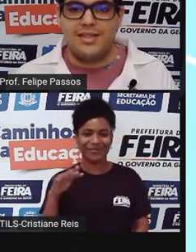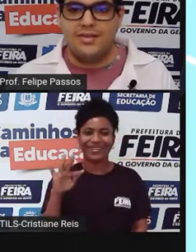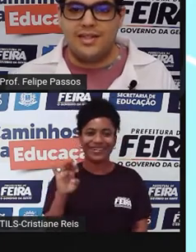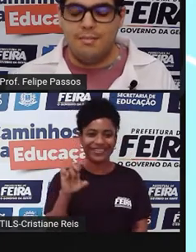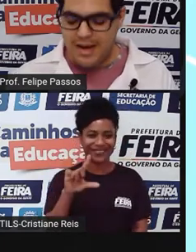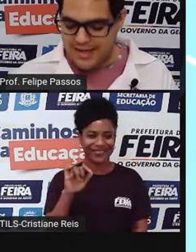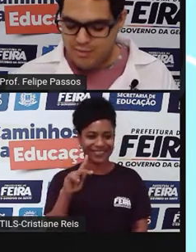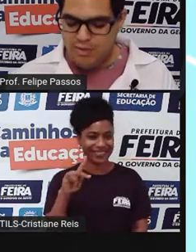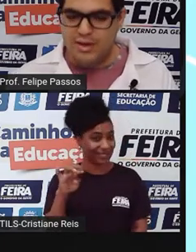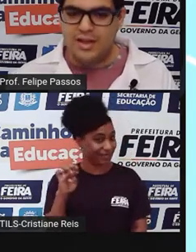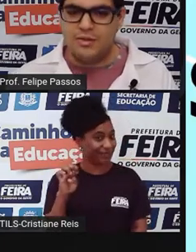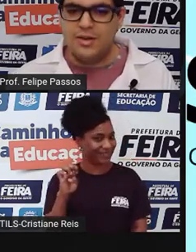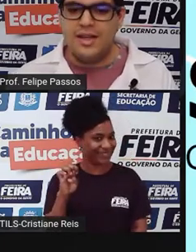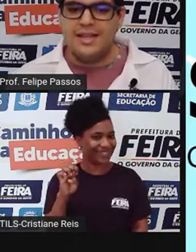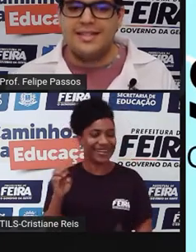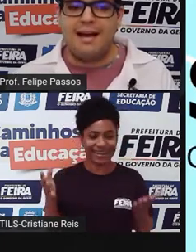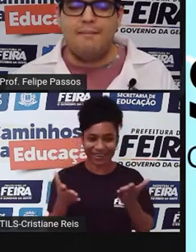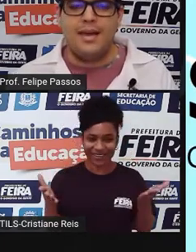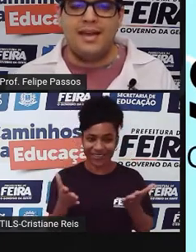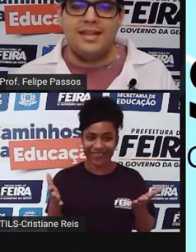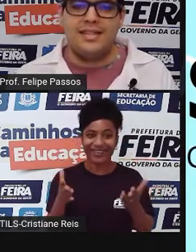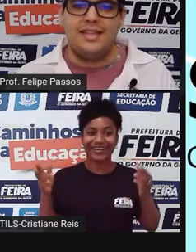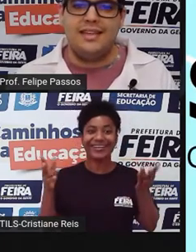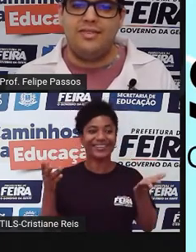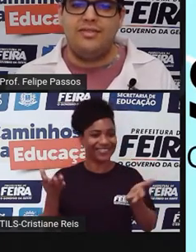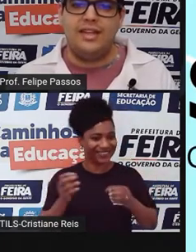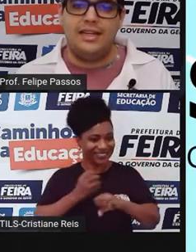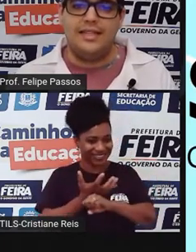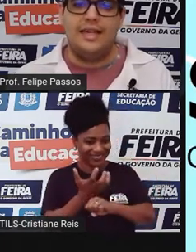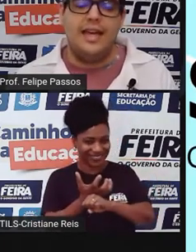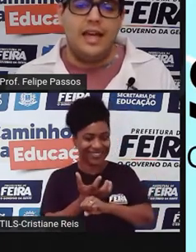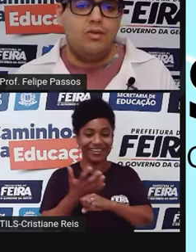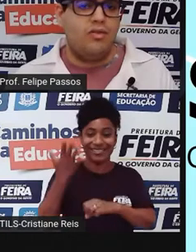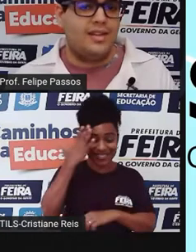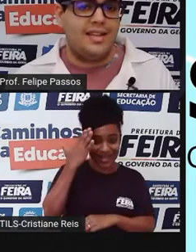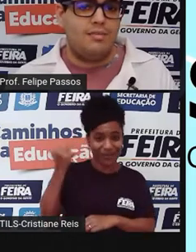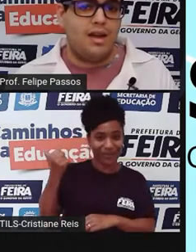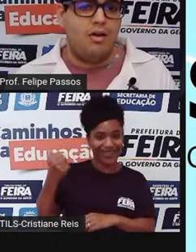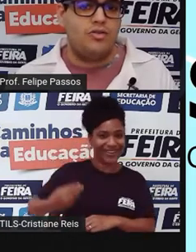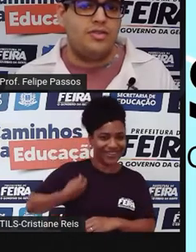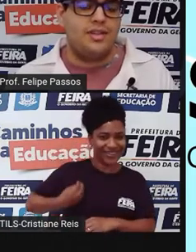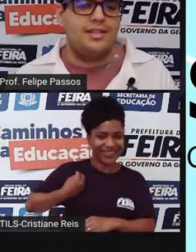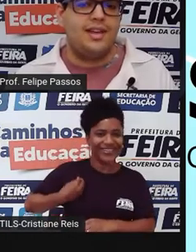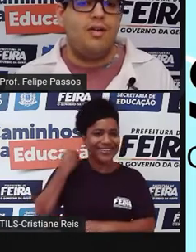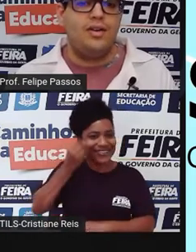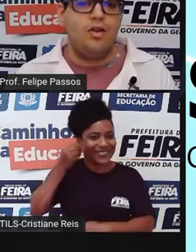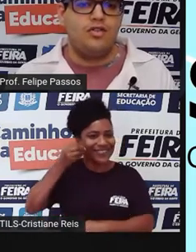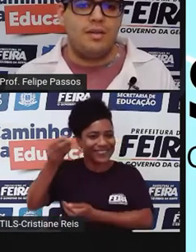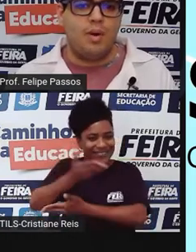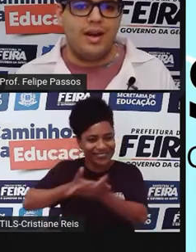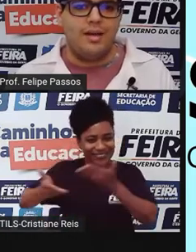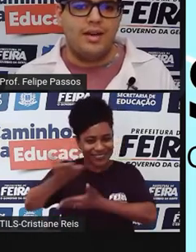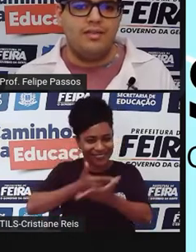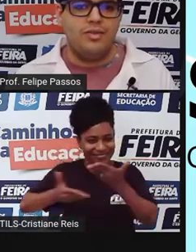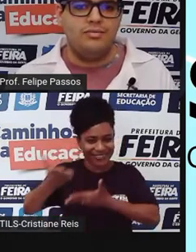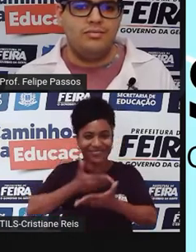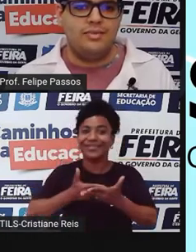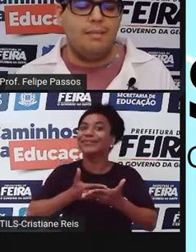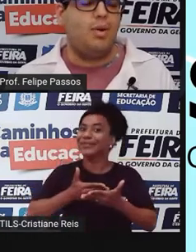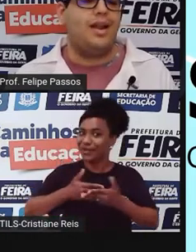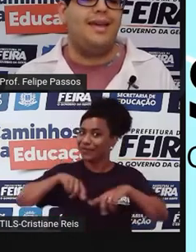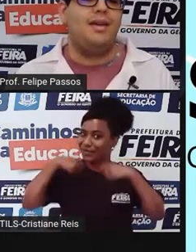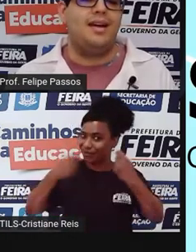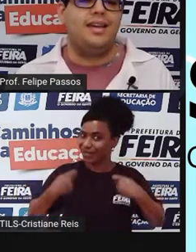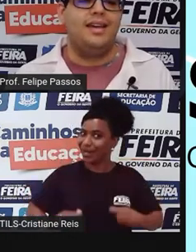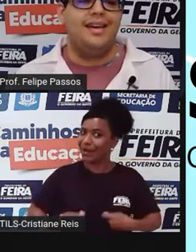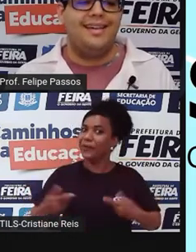estamos começando aqui mais um momento Saberes e Viveres. Eu vou fazer a minha audiodescrição e hoje tem polêmica, viu?